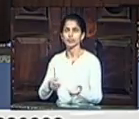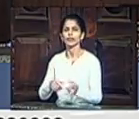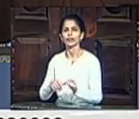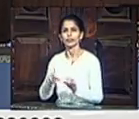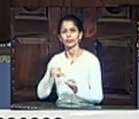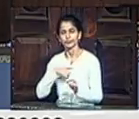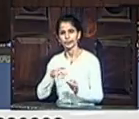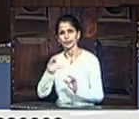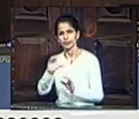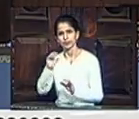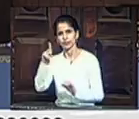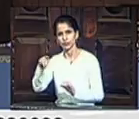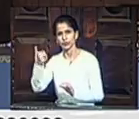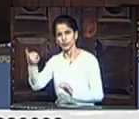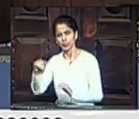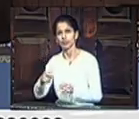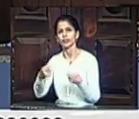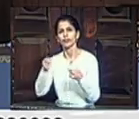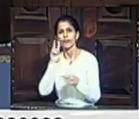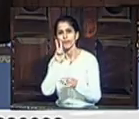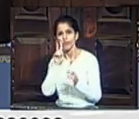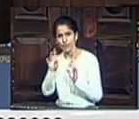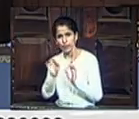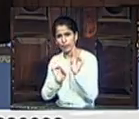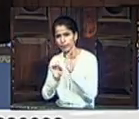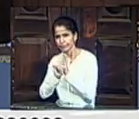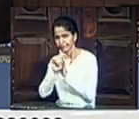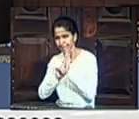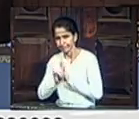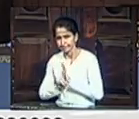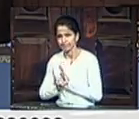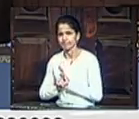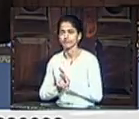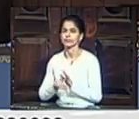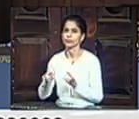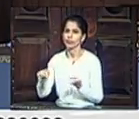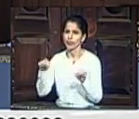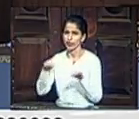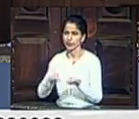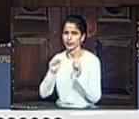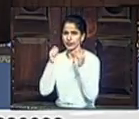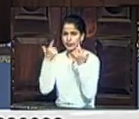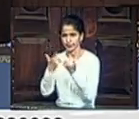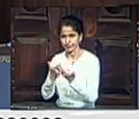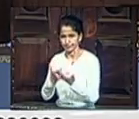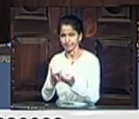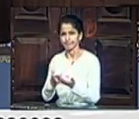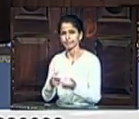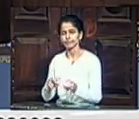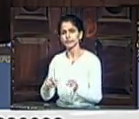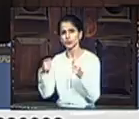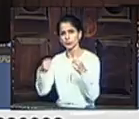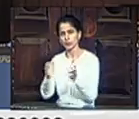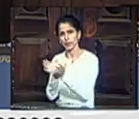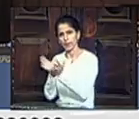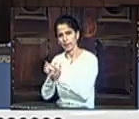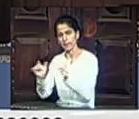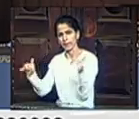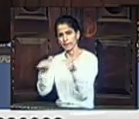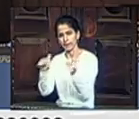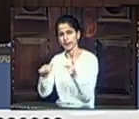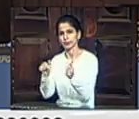os subsídios. Por isso queremos que o TJ, que essa casa, façam um grupo de trabalho conjunto